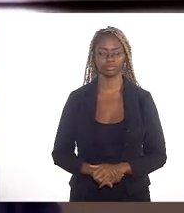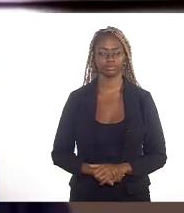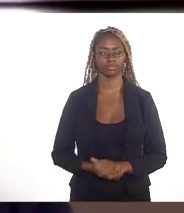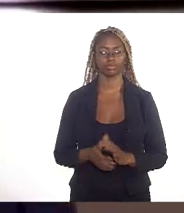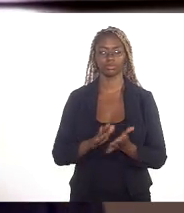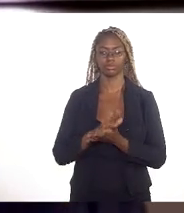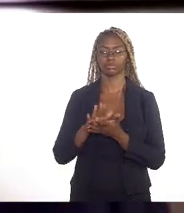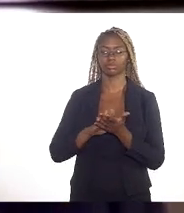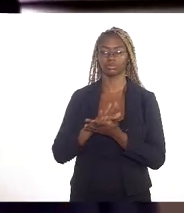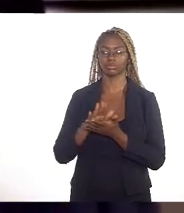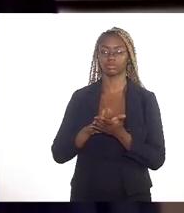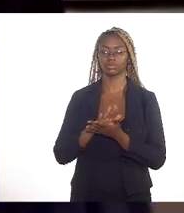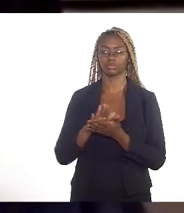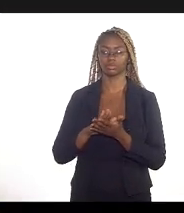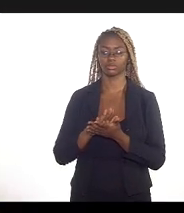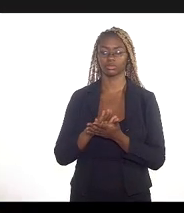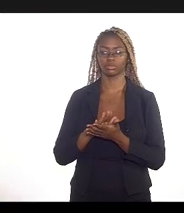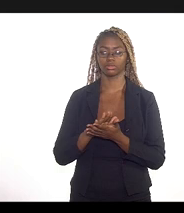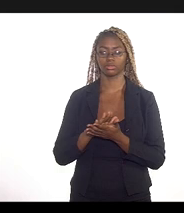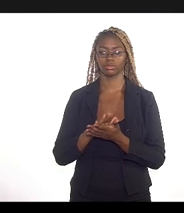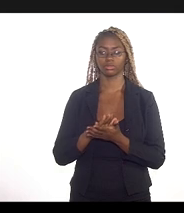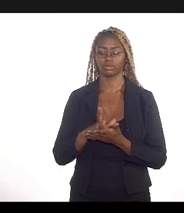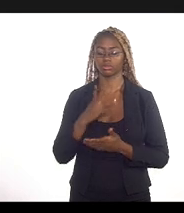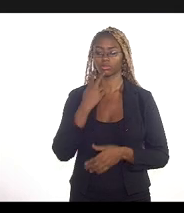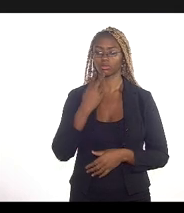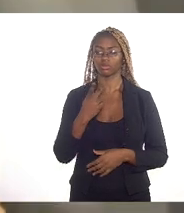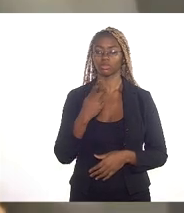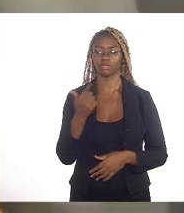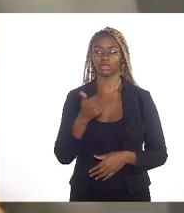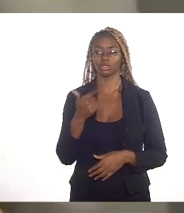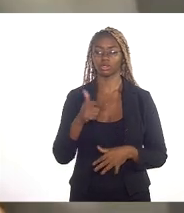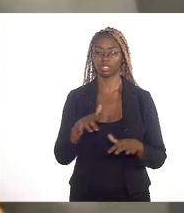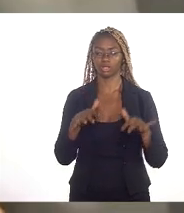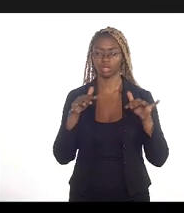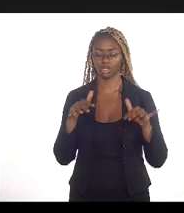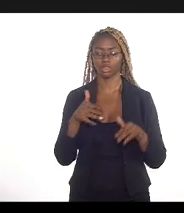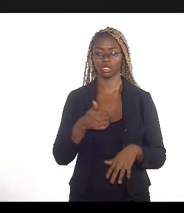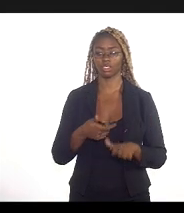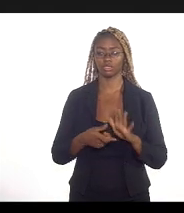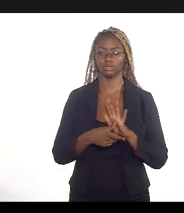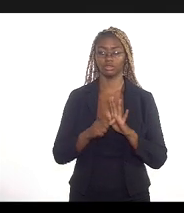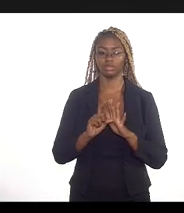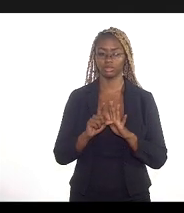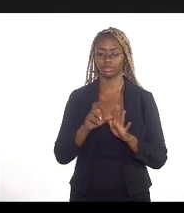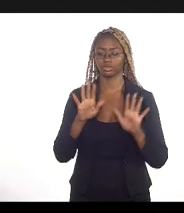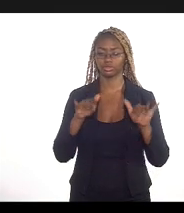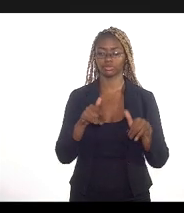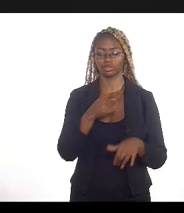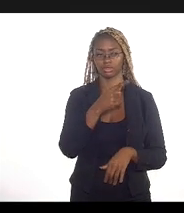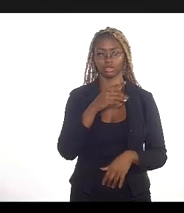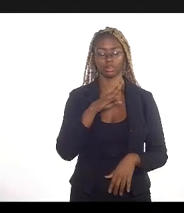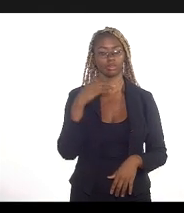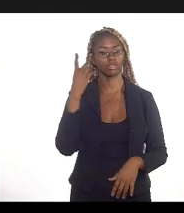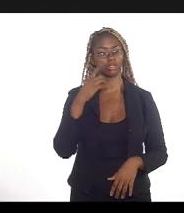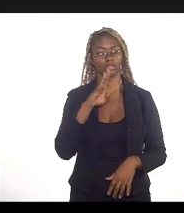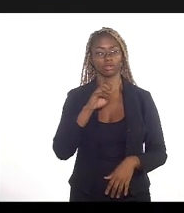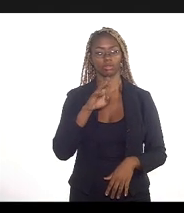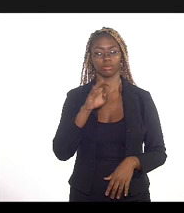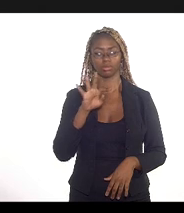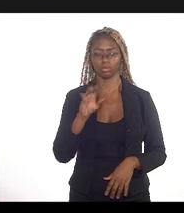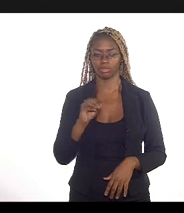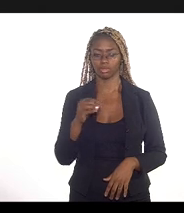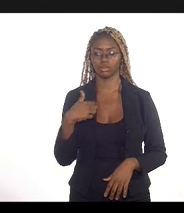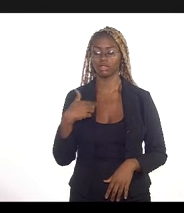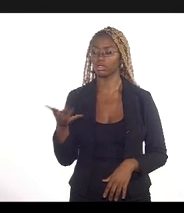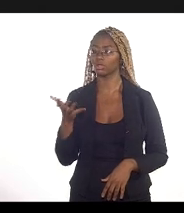Nada mais a tratar na segunda sessão do dia. Presidência, antes de encerrar, deputado Bebeto. Queria pedir coautoria aí